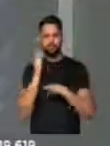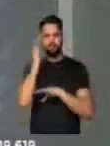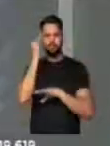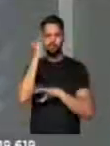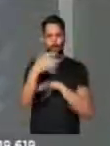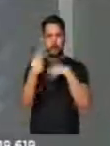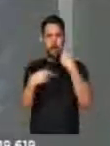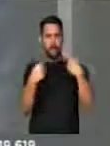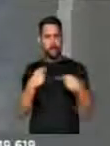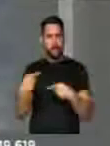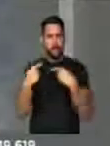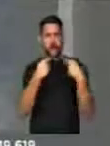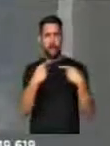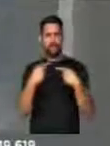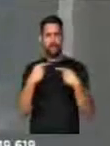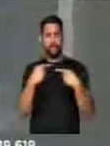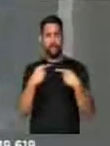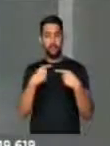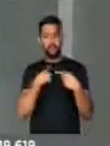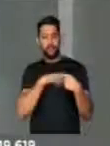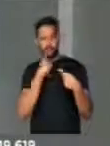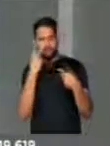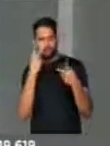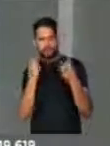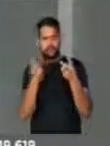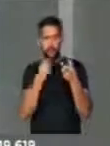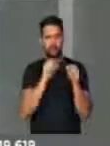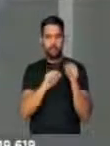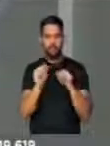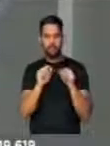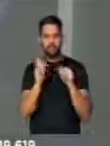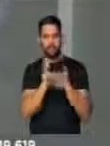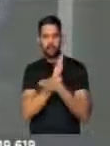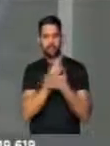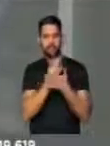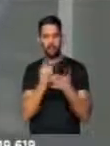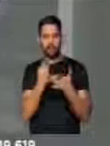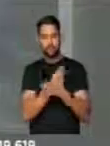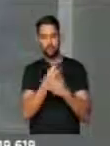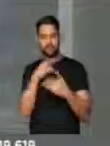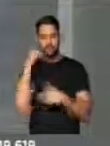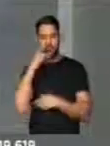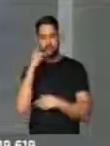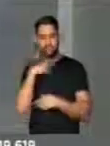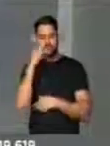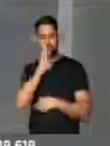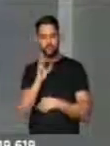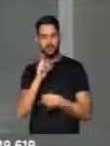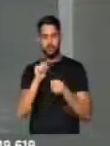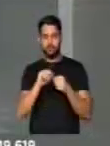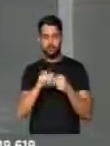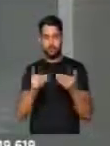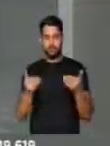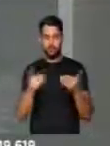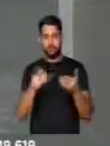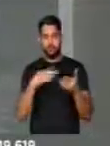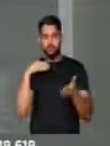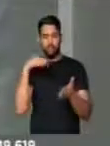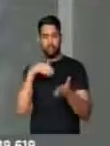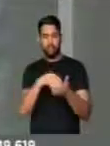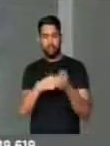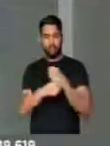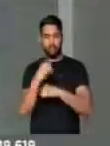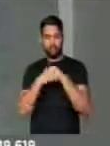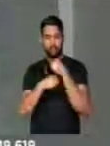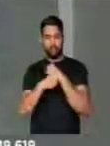madrugada. E o que a gente percebe é as incoerências que a política brasileira nos traz. Até o final do